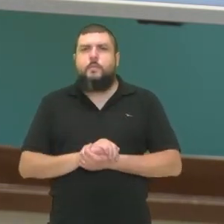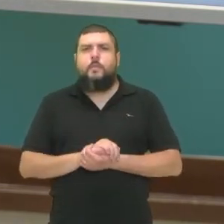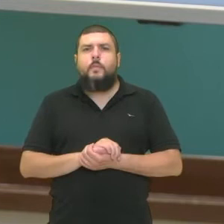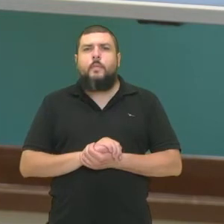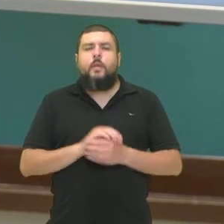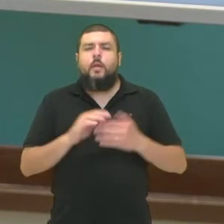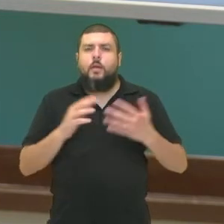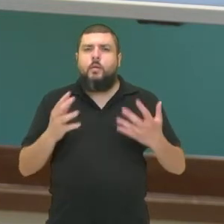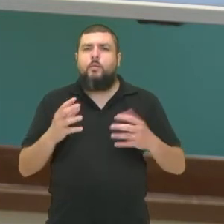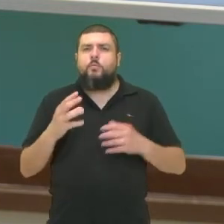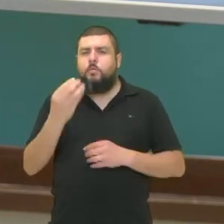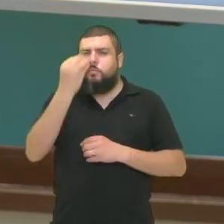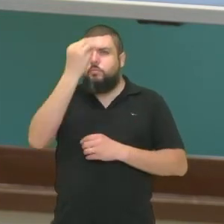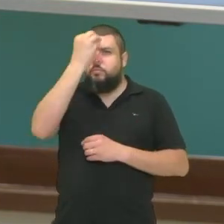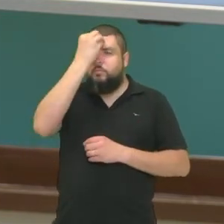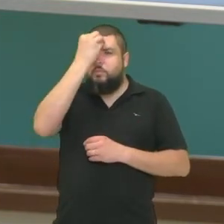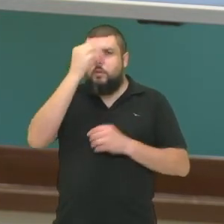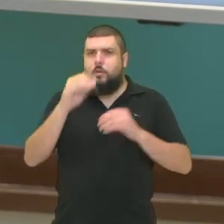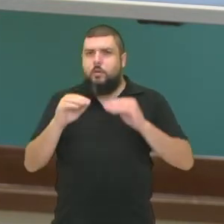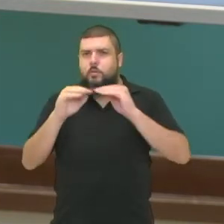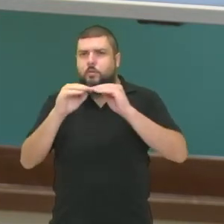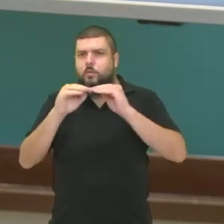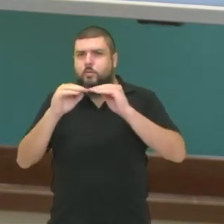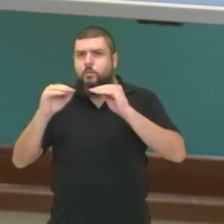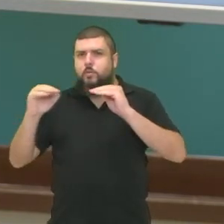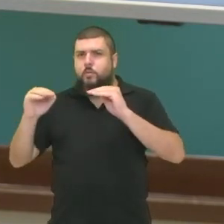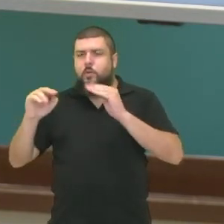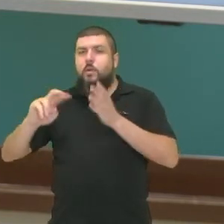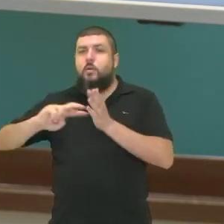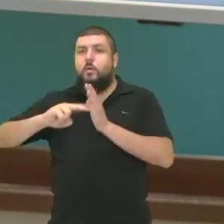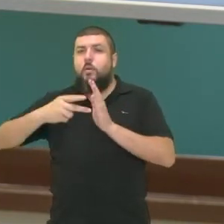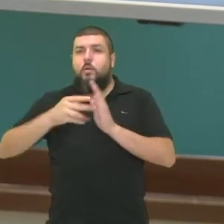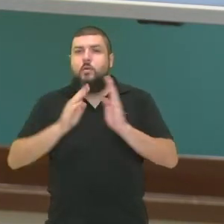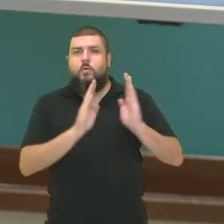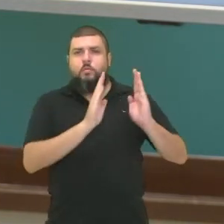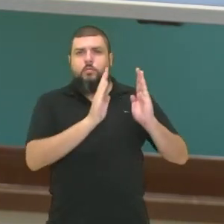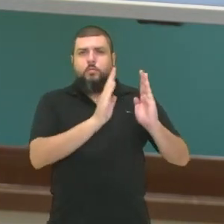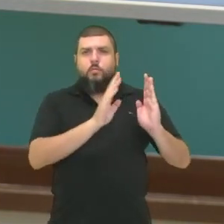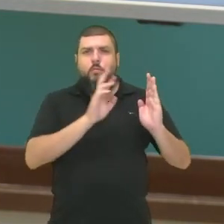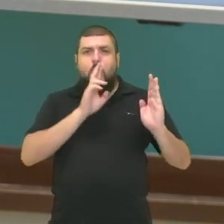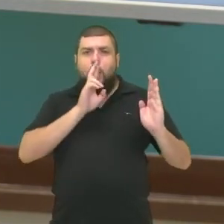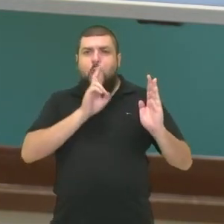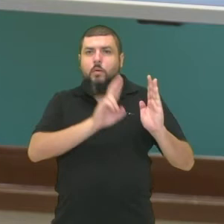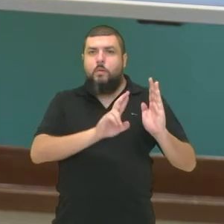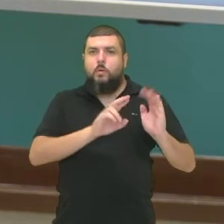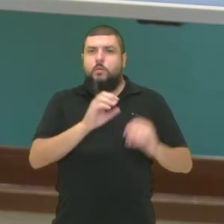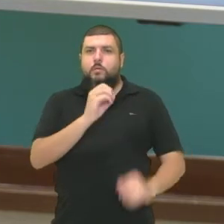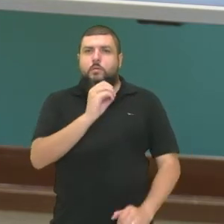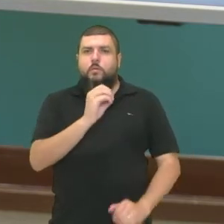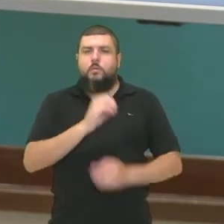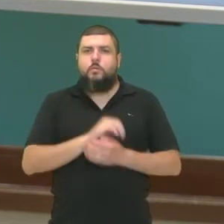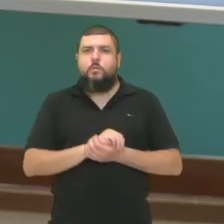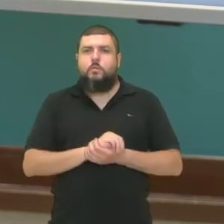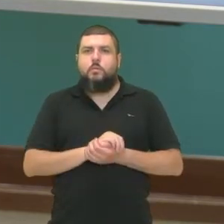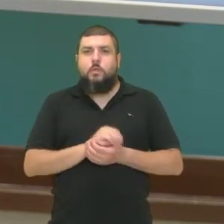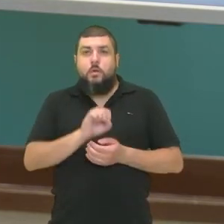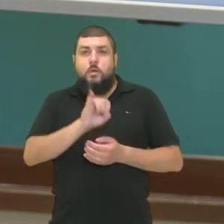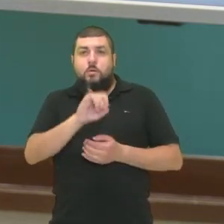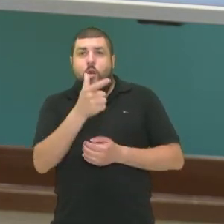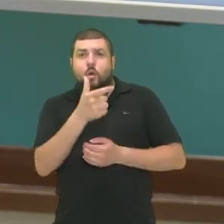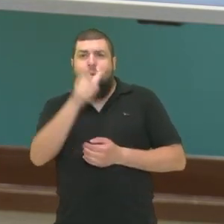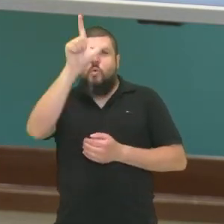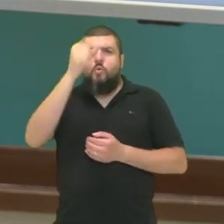Para eles estarem colineares, significa que o determinante entre os três pontos será zero. Se não, ele